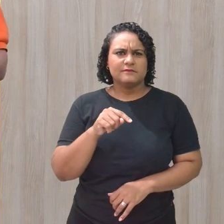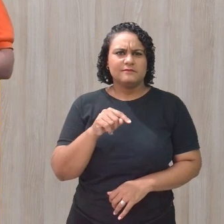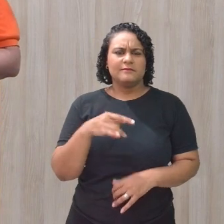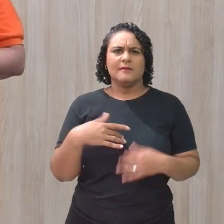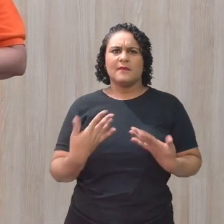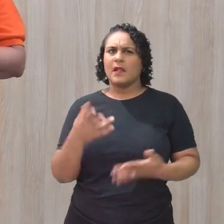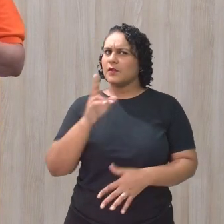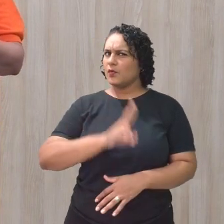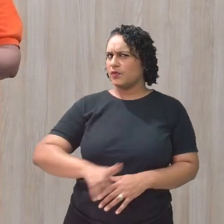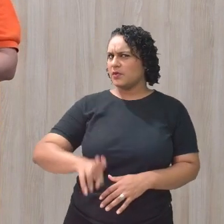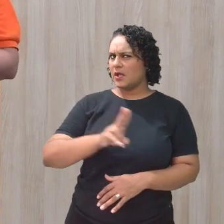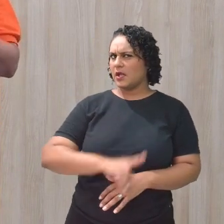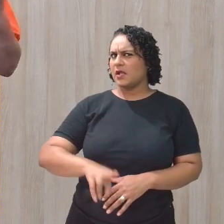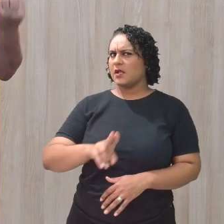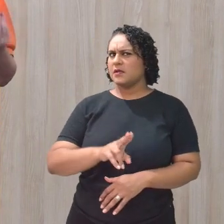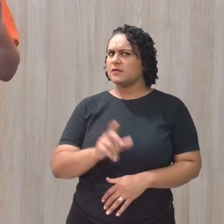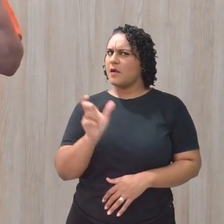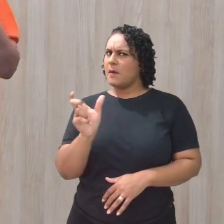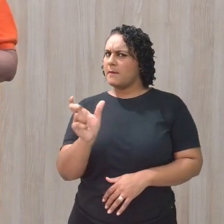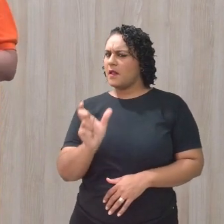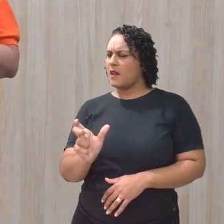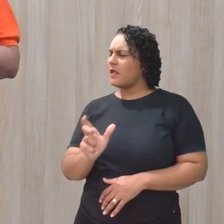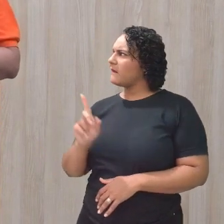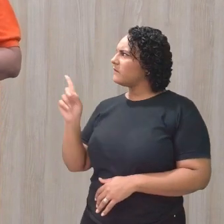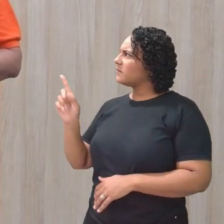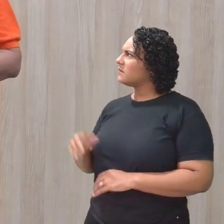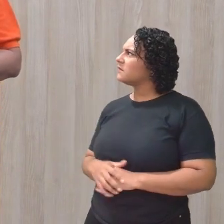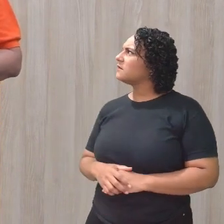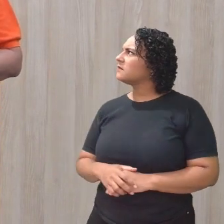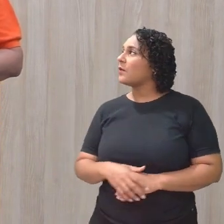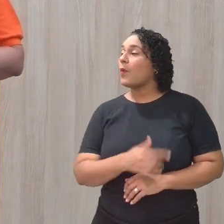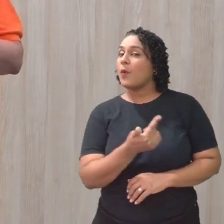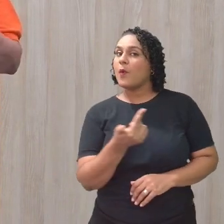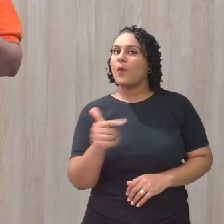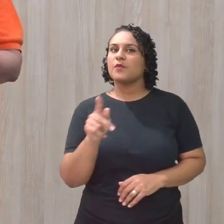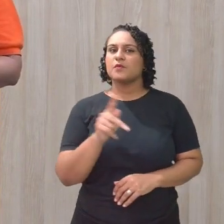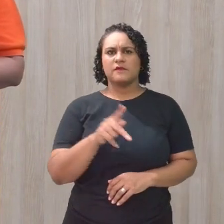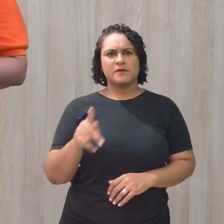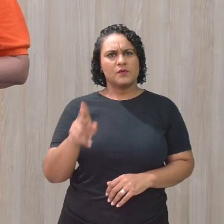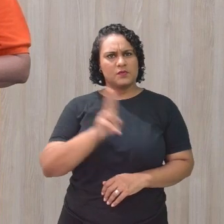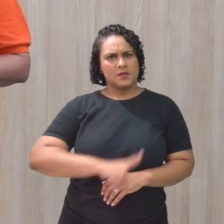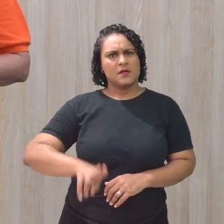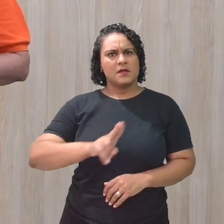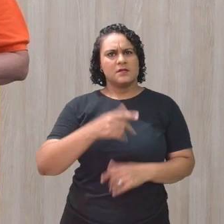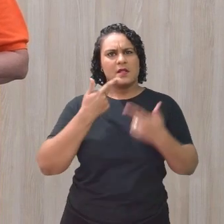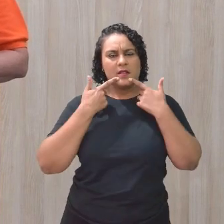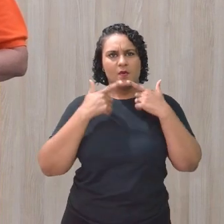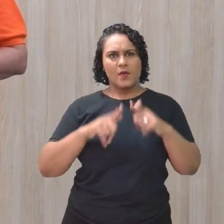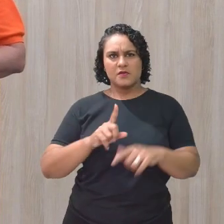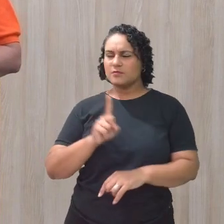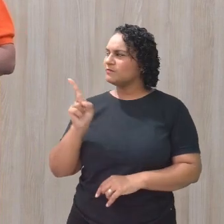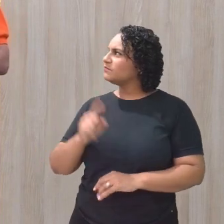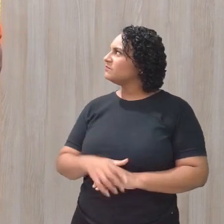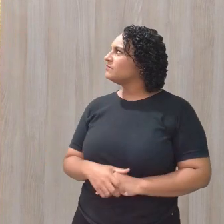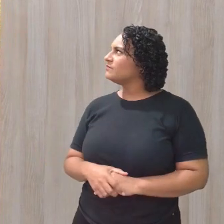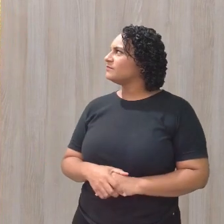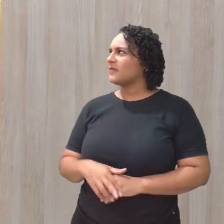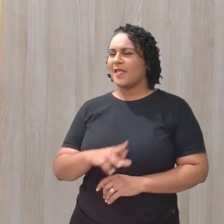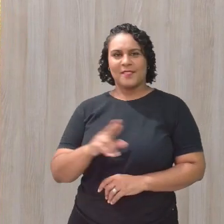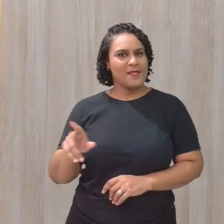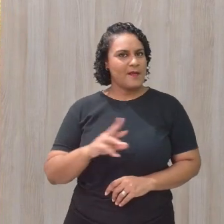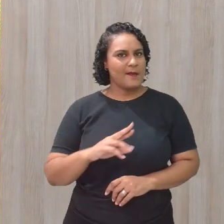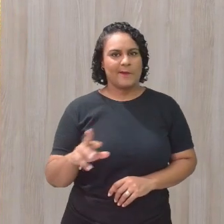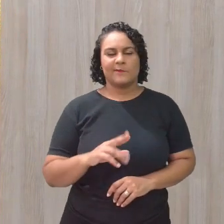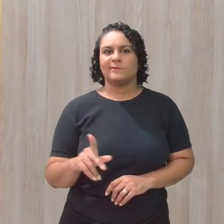estão utilizando, elas utilizam, os outros professores utilizam essa linguagem? Não, né? A